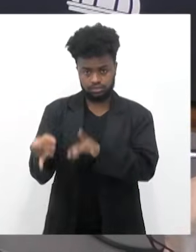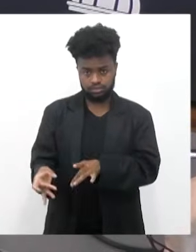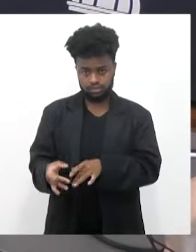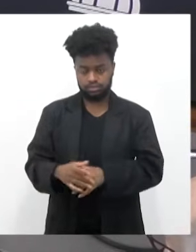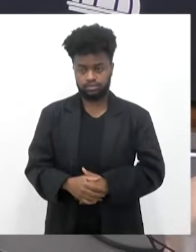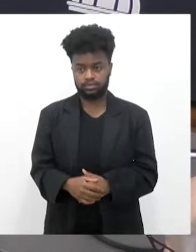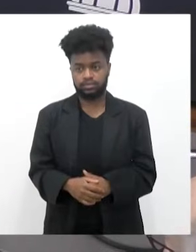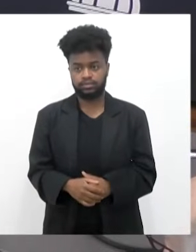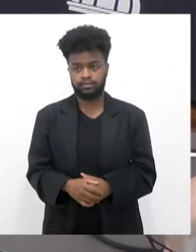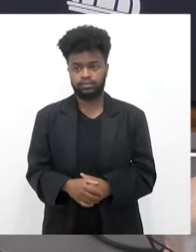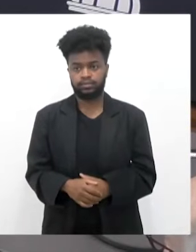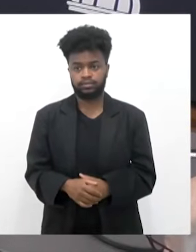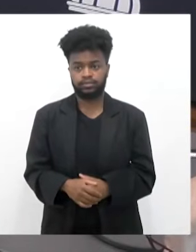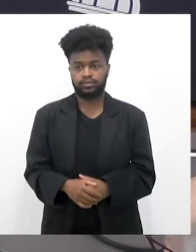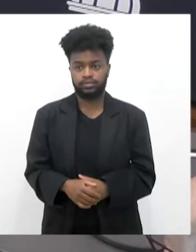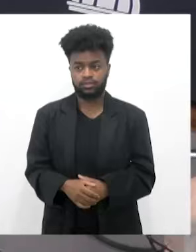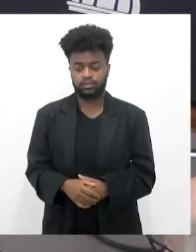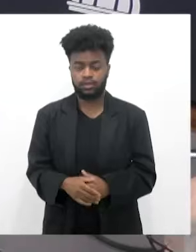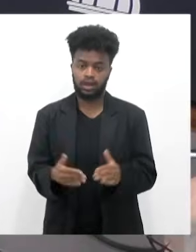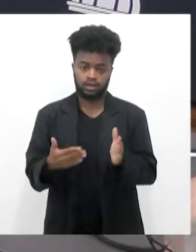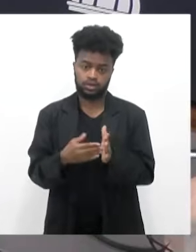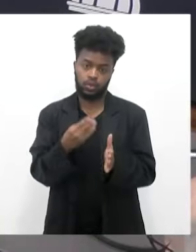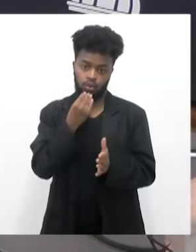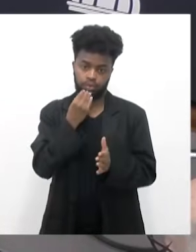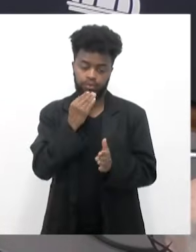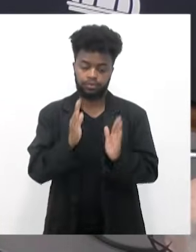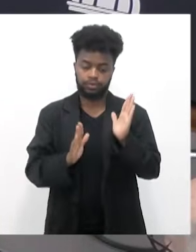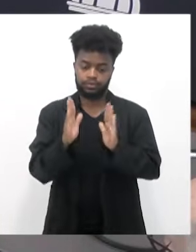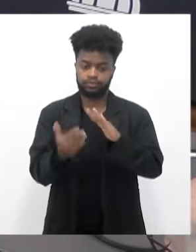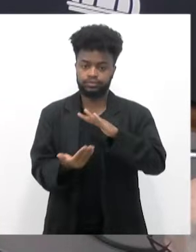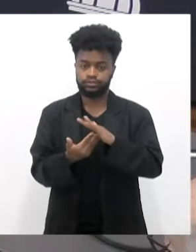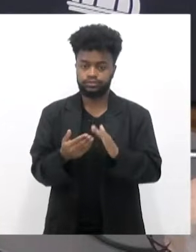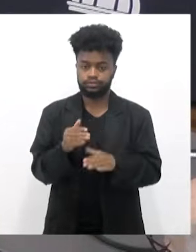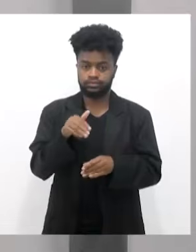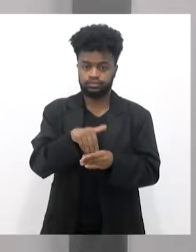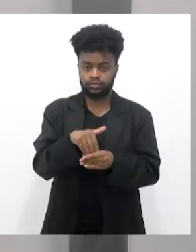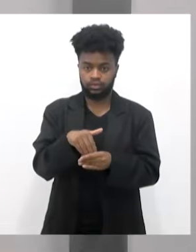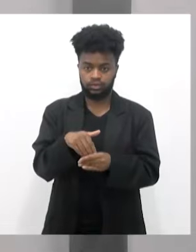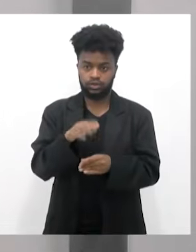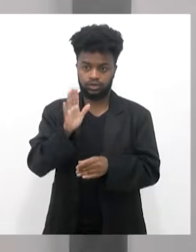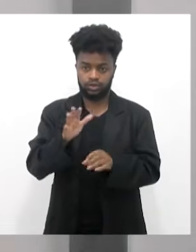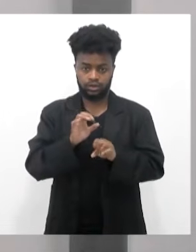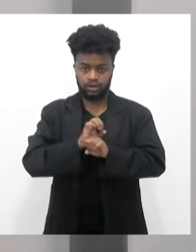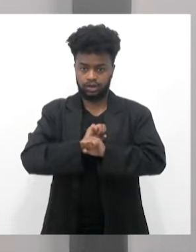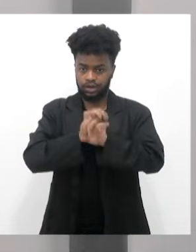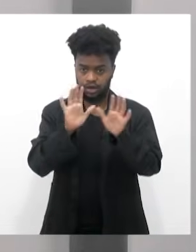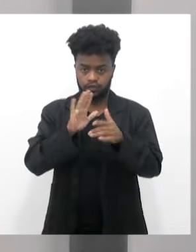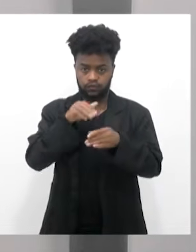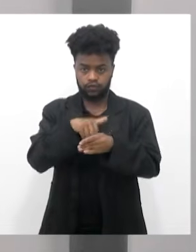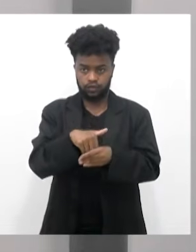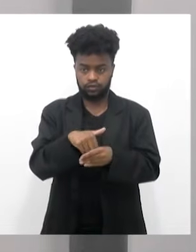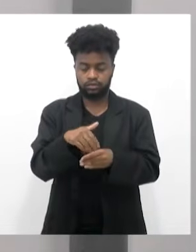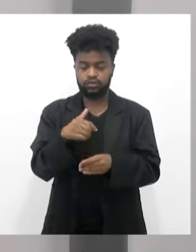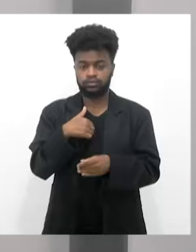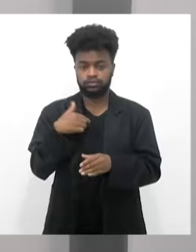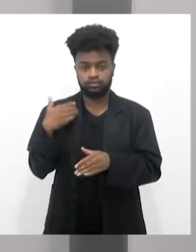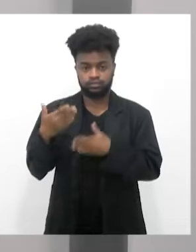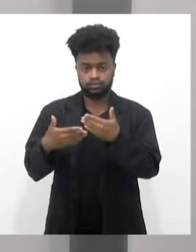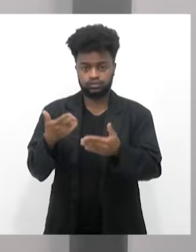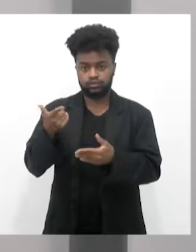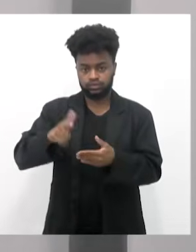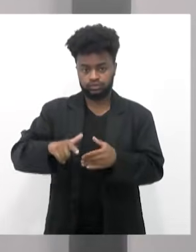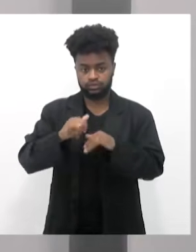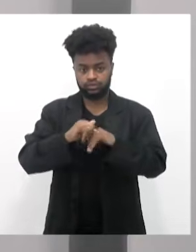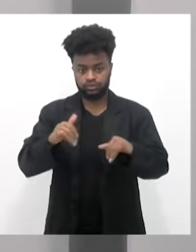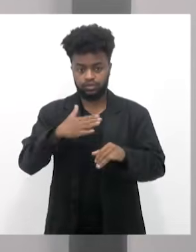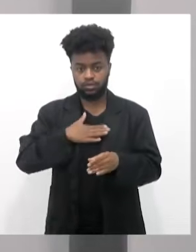vacância, até, obviamente, a data da eleição. Então, está claro os votos. Vou retomar o processo cantando de